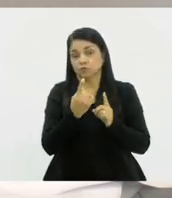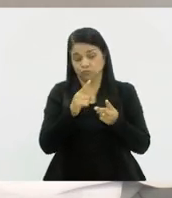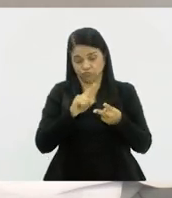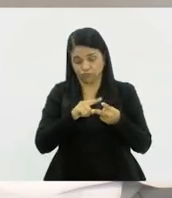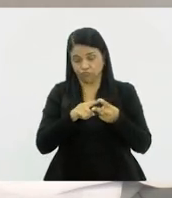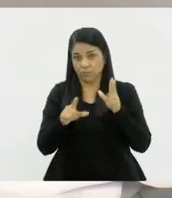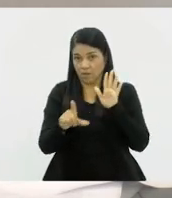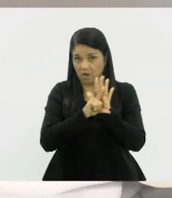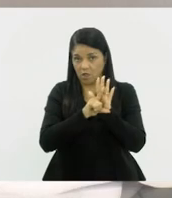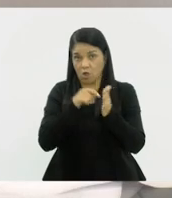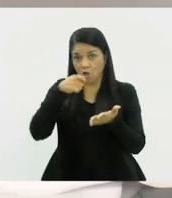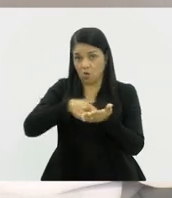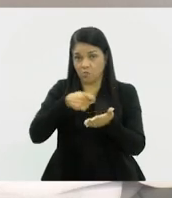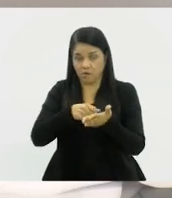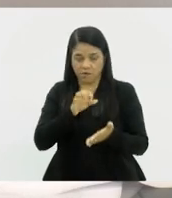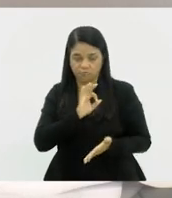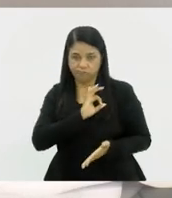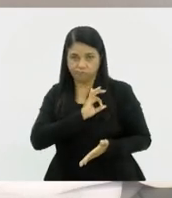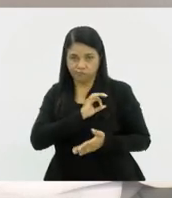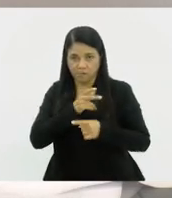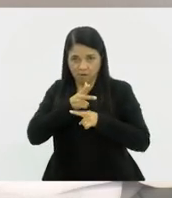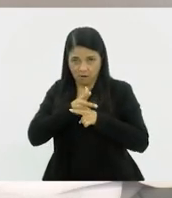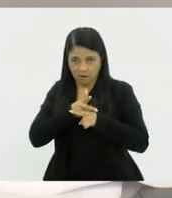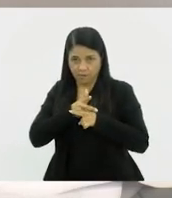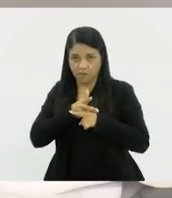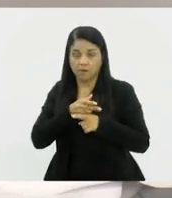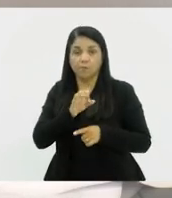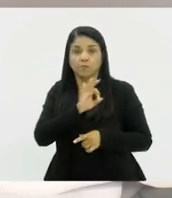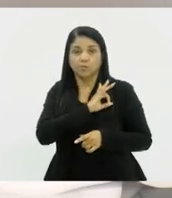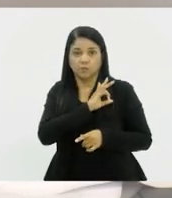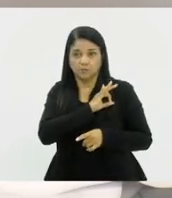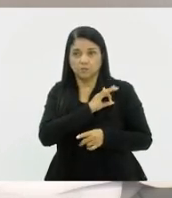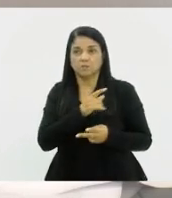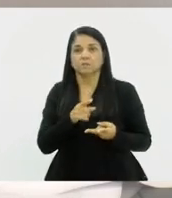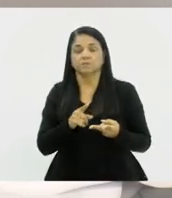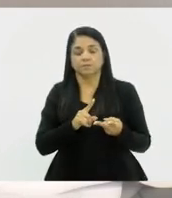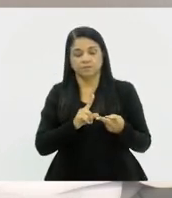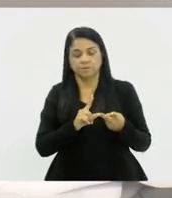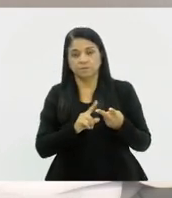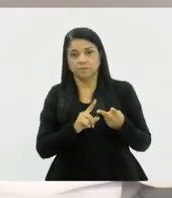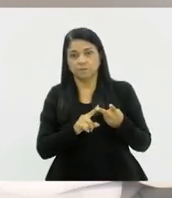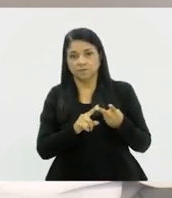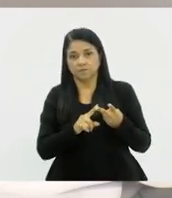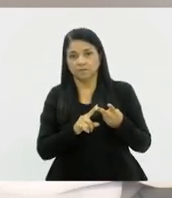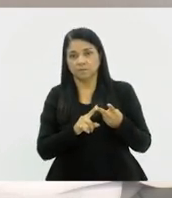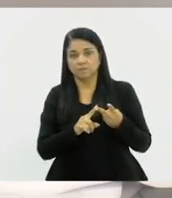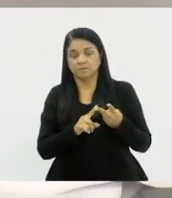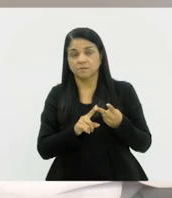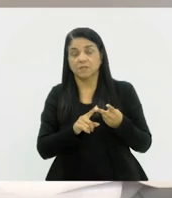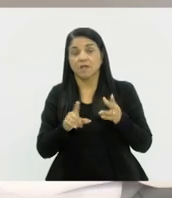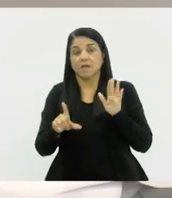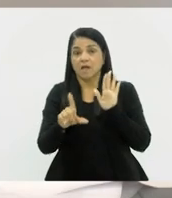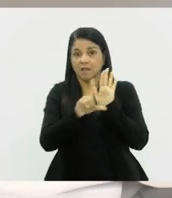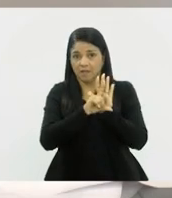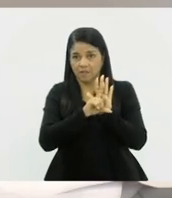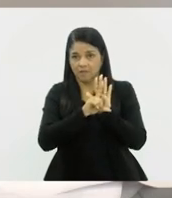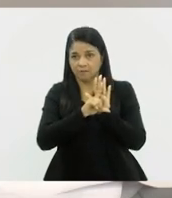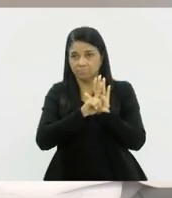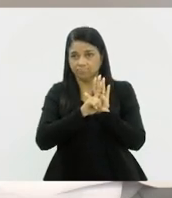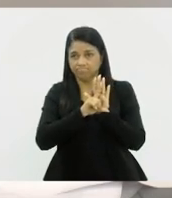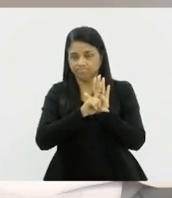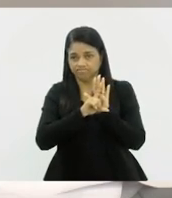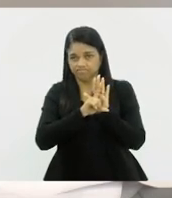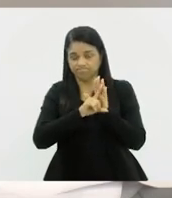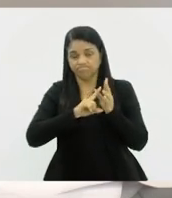uniformes dos policiais a gente já tá tá numa etapa avançada do cumpra-se e a lei que Veda a prisão por redos